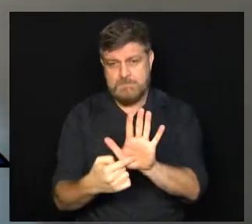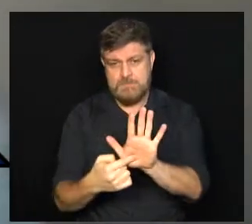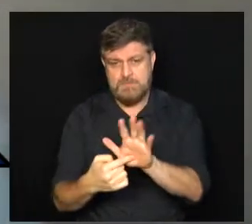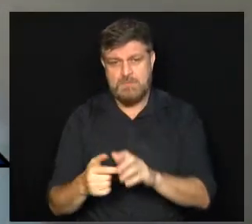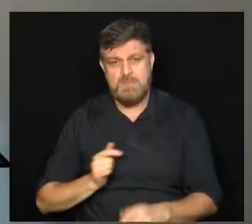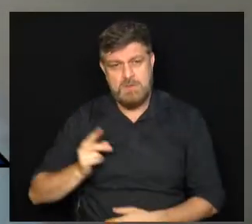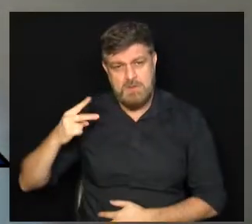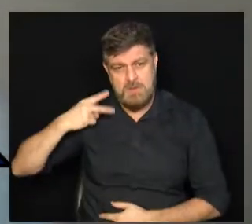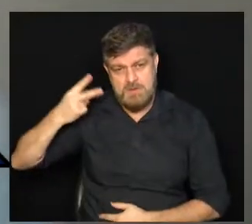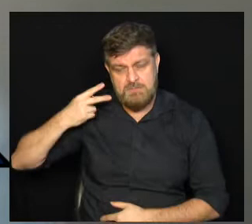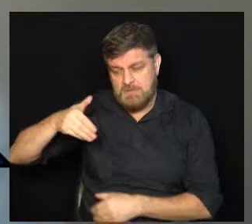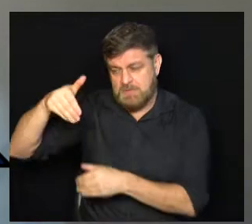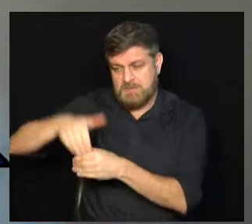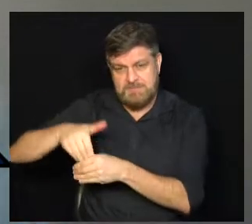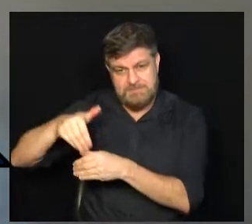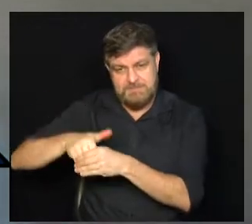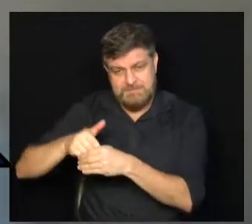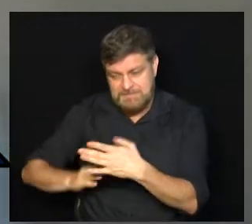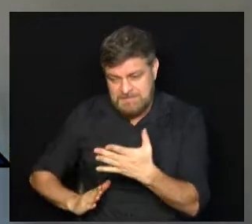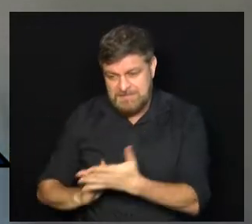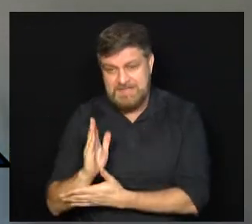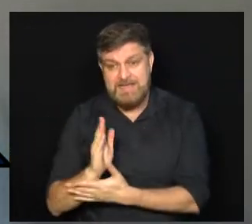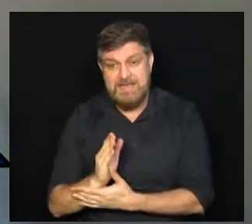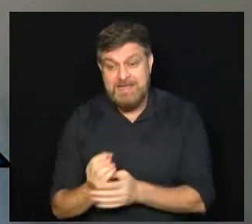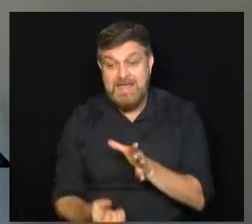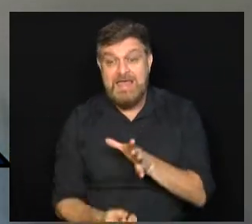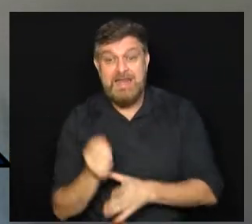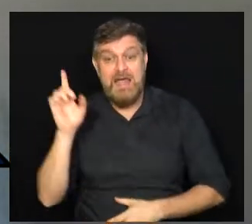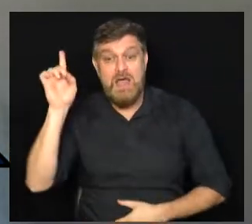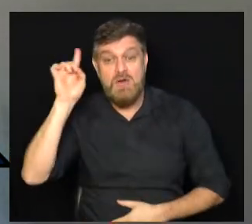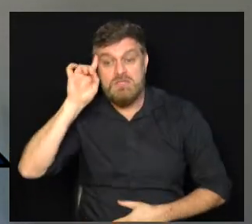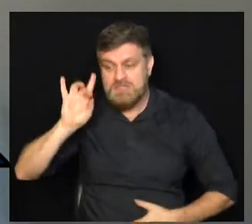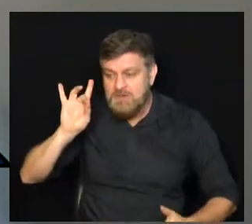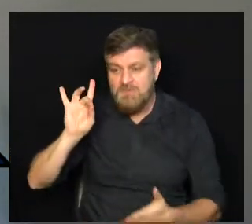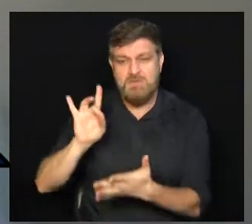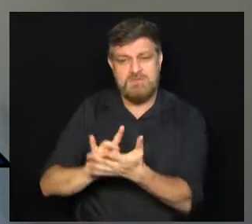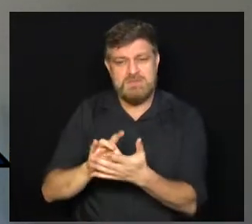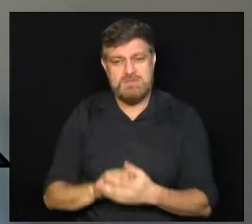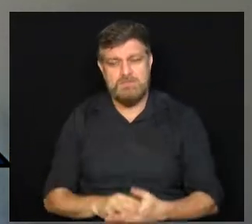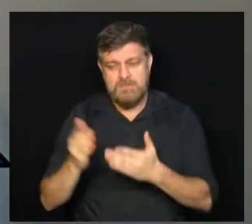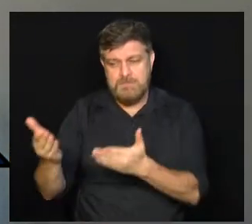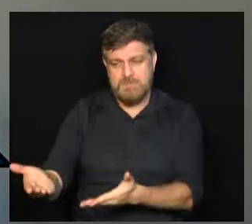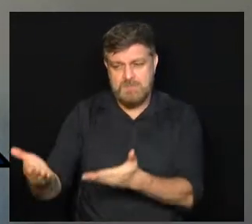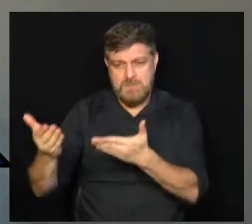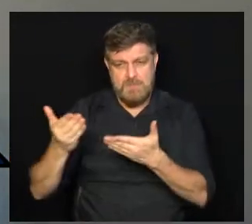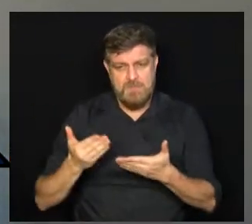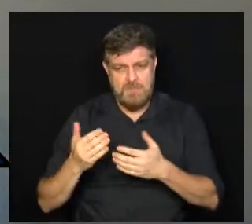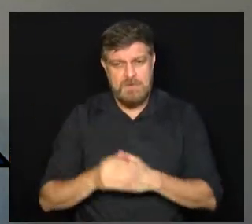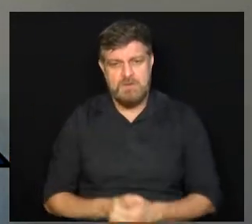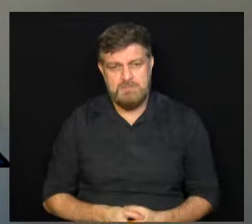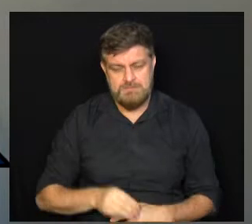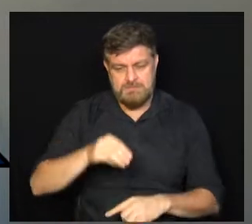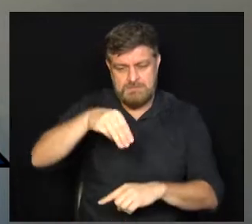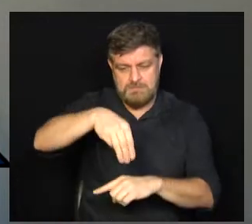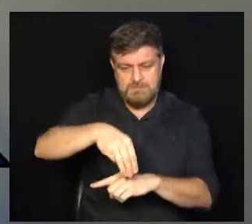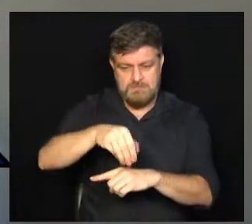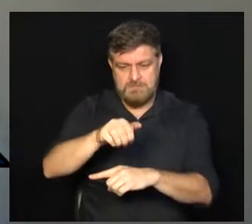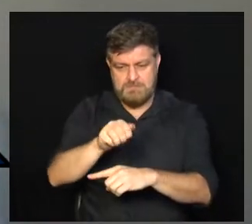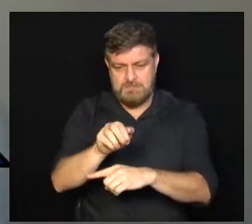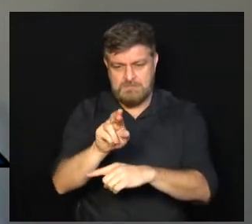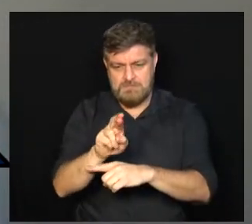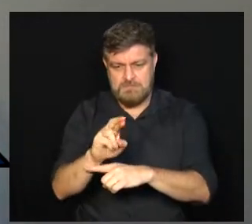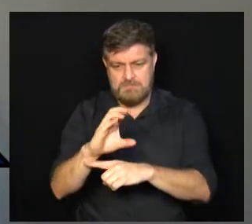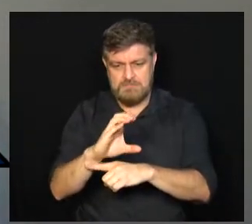levado à votação pelo plenário. Hoje nós temos como convidados, né, o Marcelo Penteado e